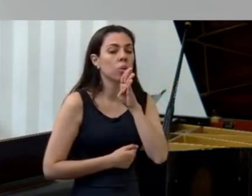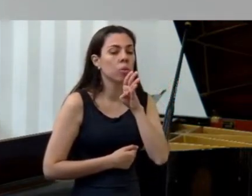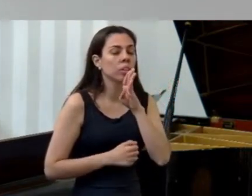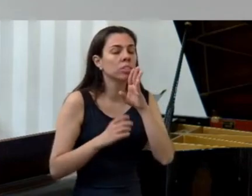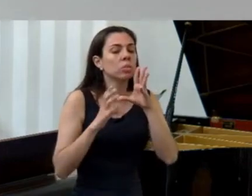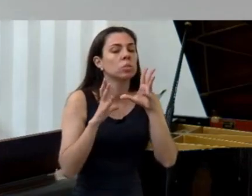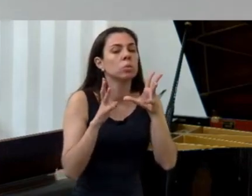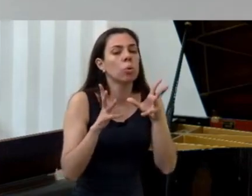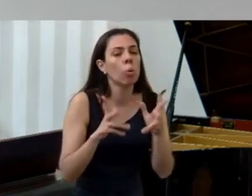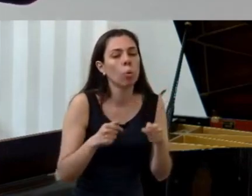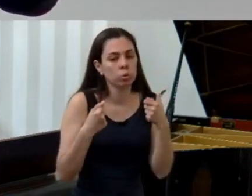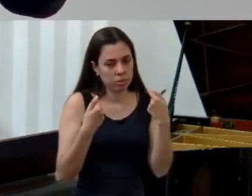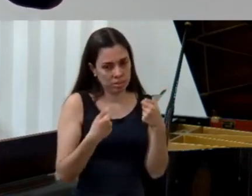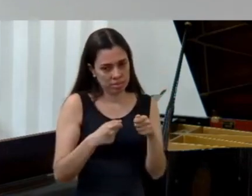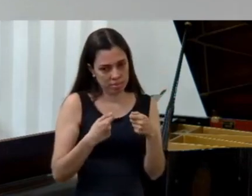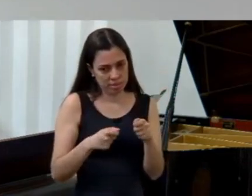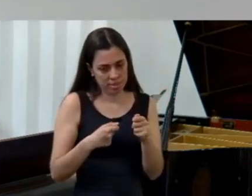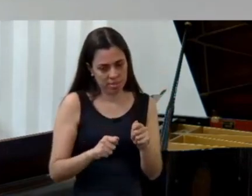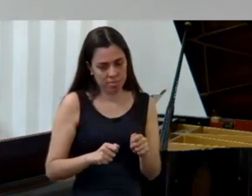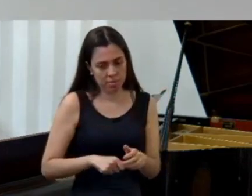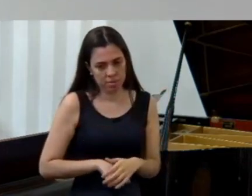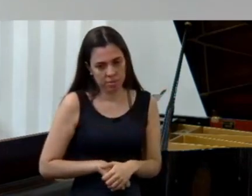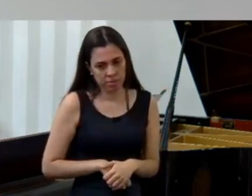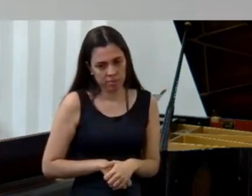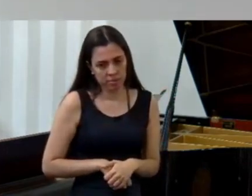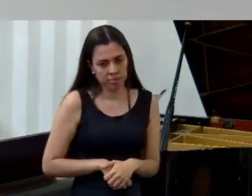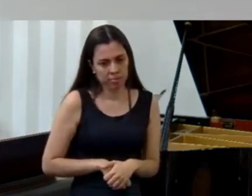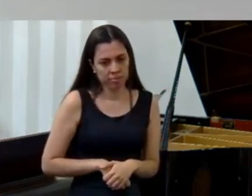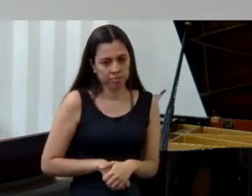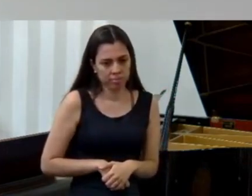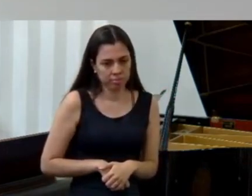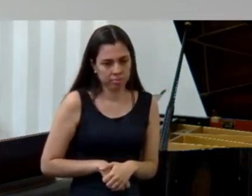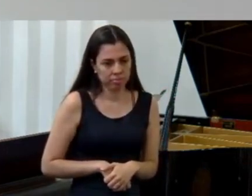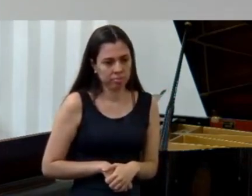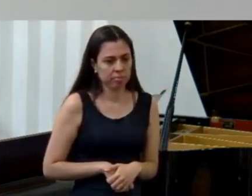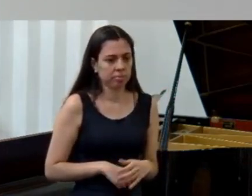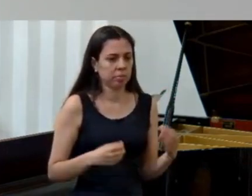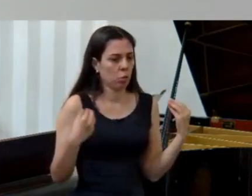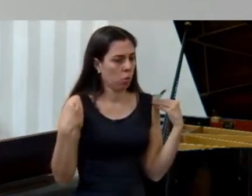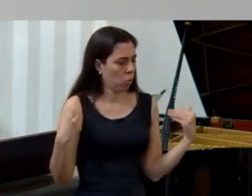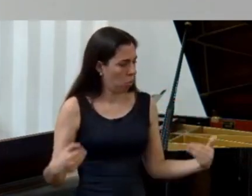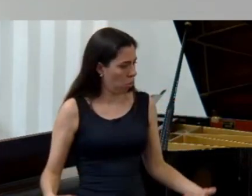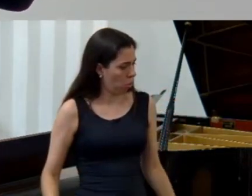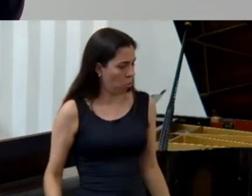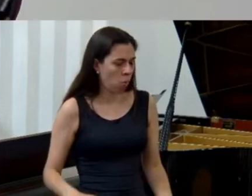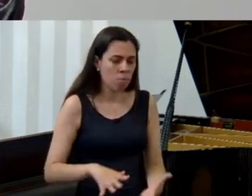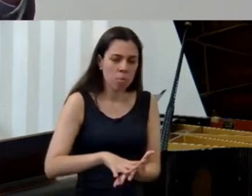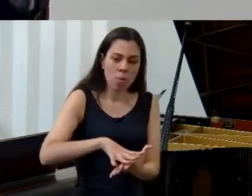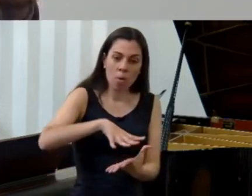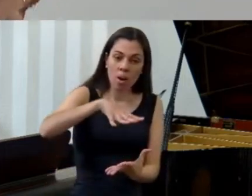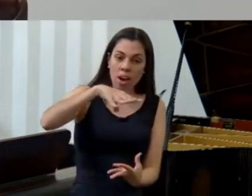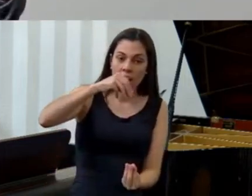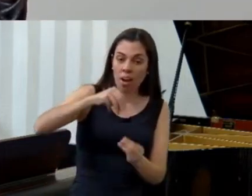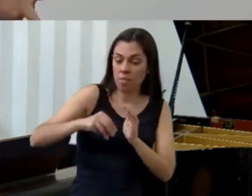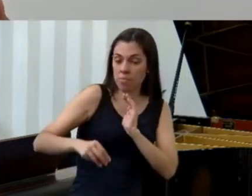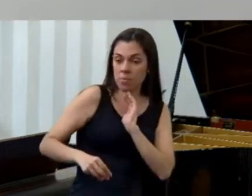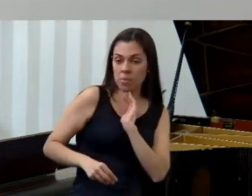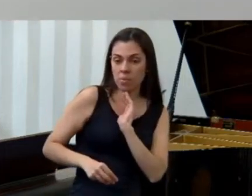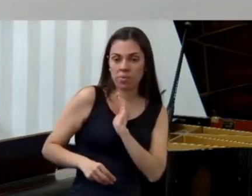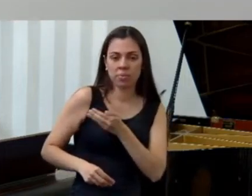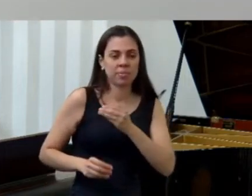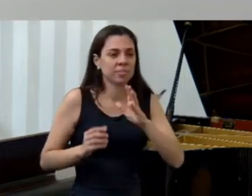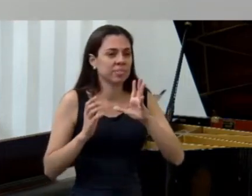nossas necessidades espirituais, emocionais, fisiológicas. Um Deus que trata do homem como um